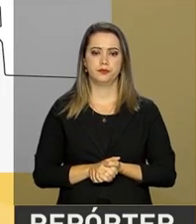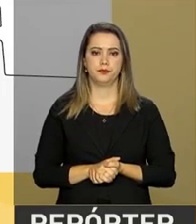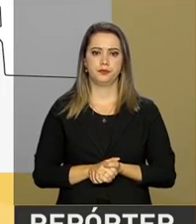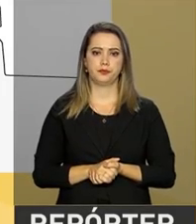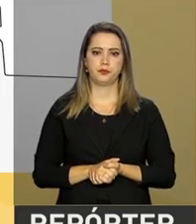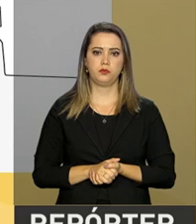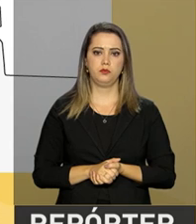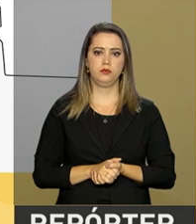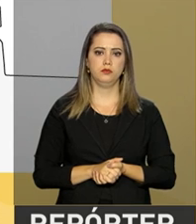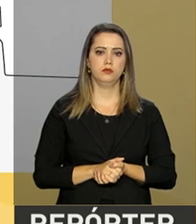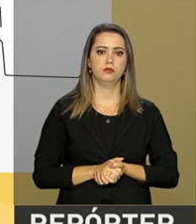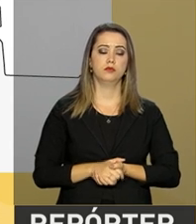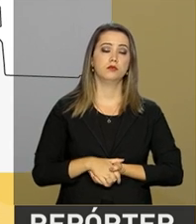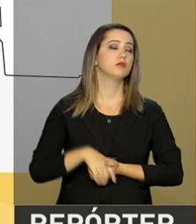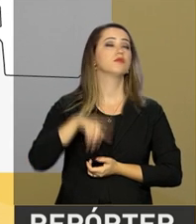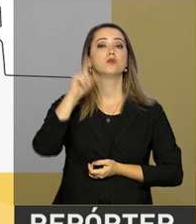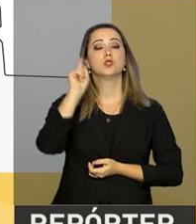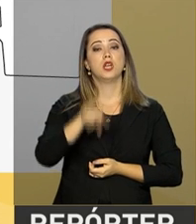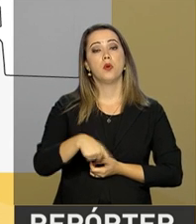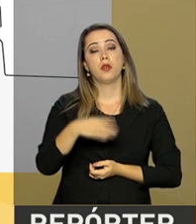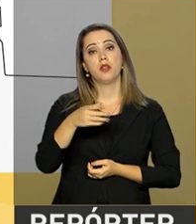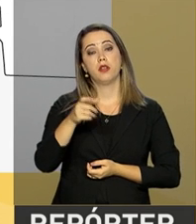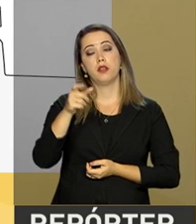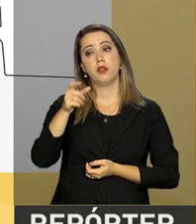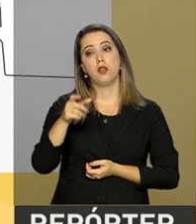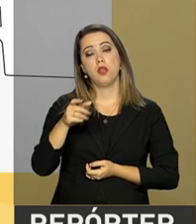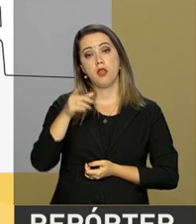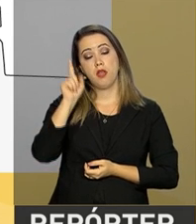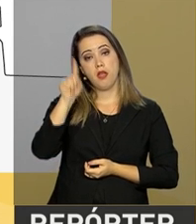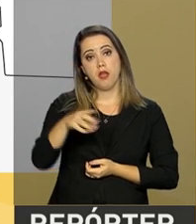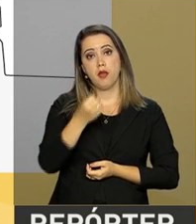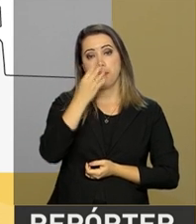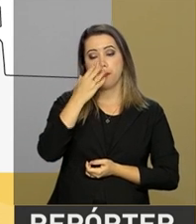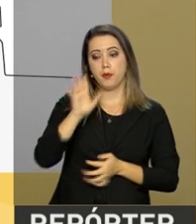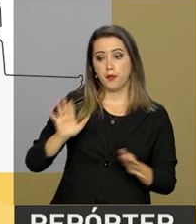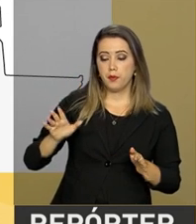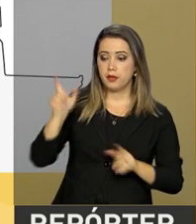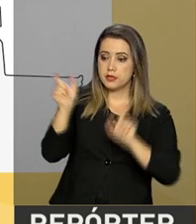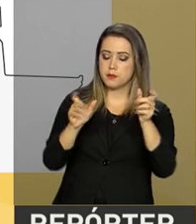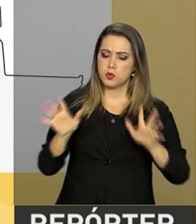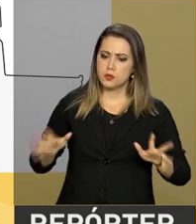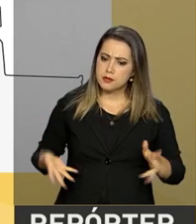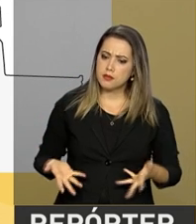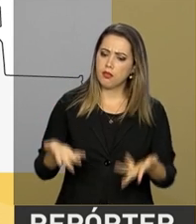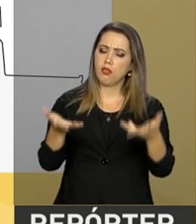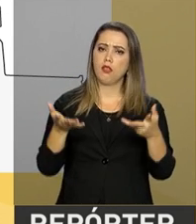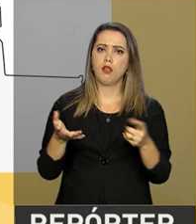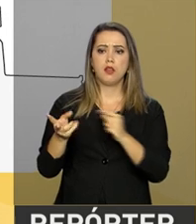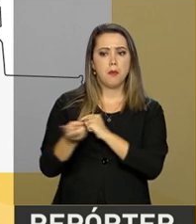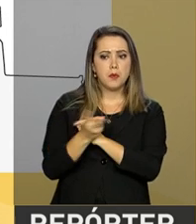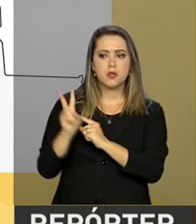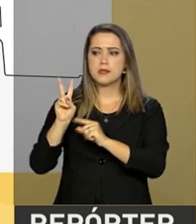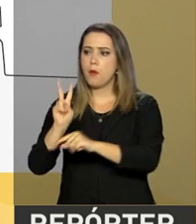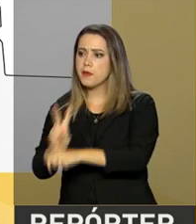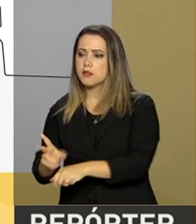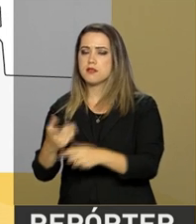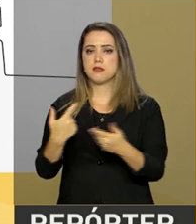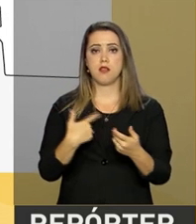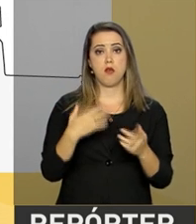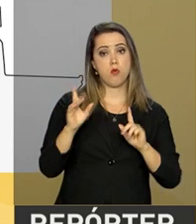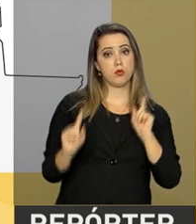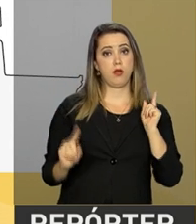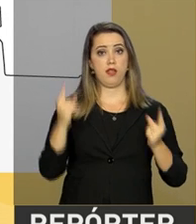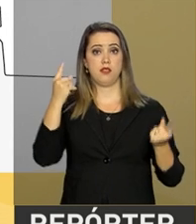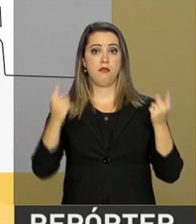É um incentivo a que as pessoas se entendam para preservar, para se proteger durante o